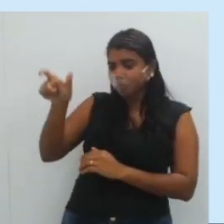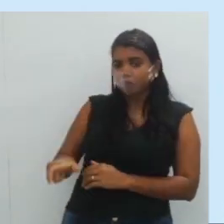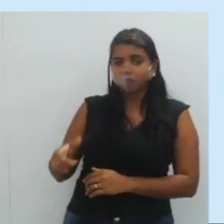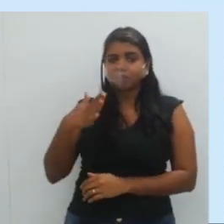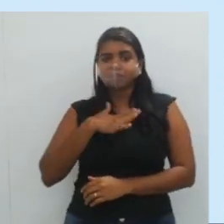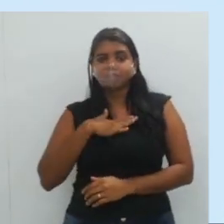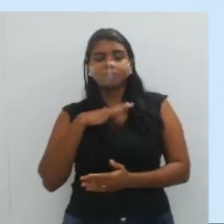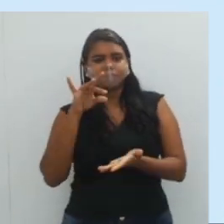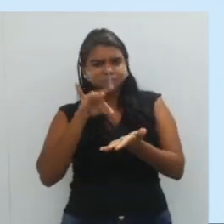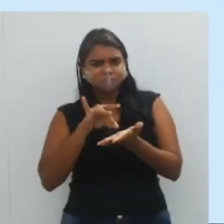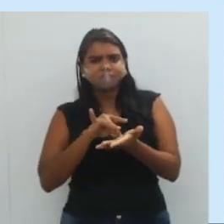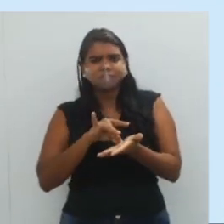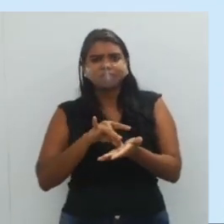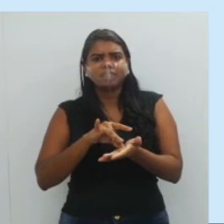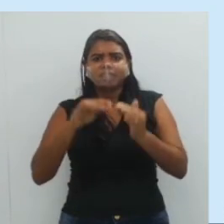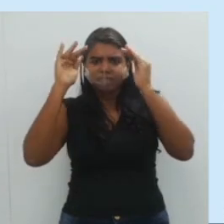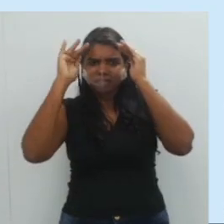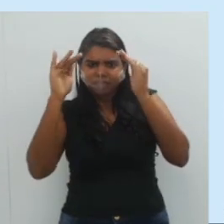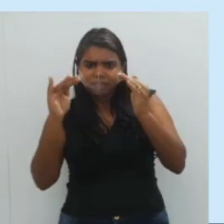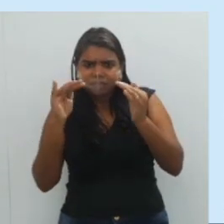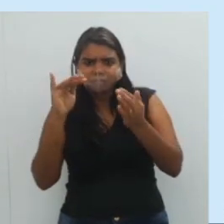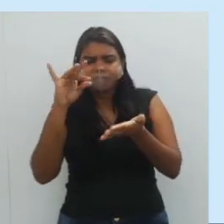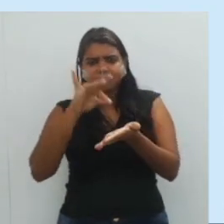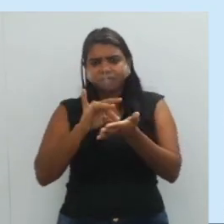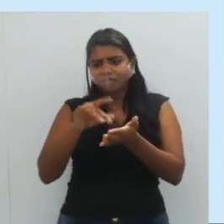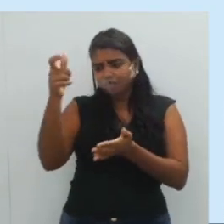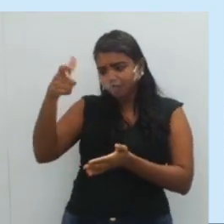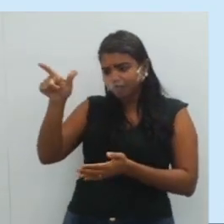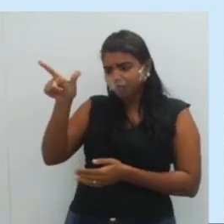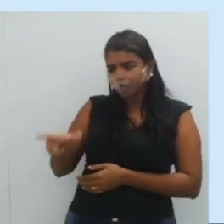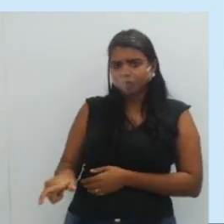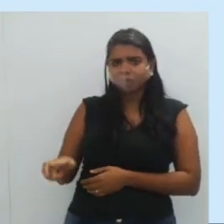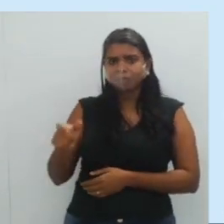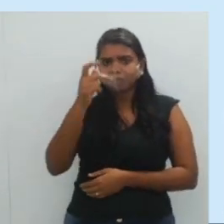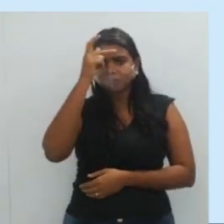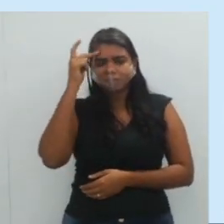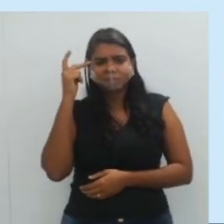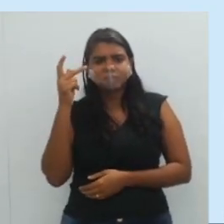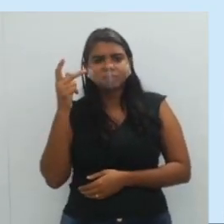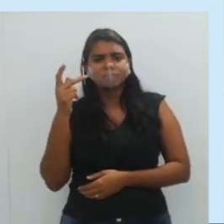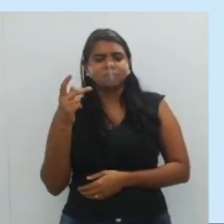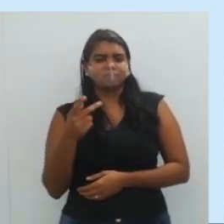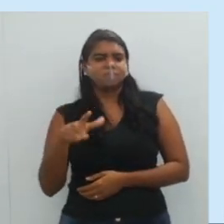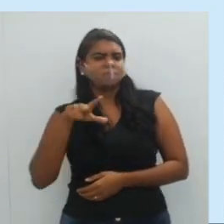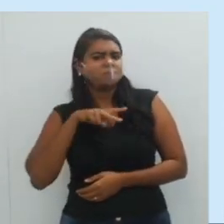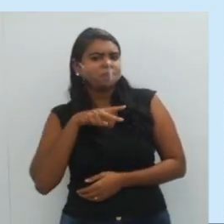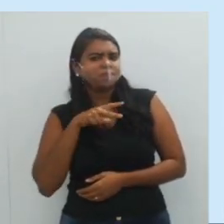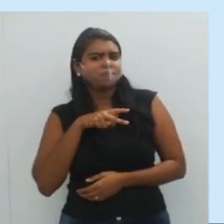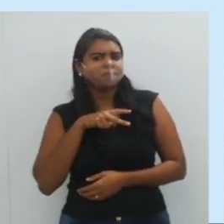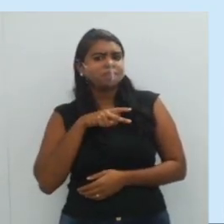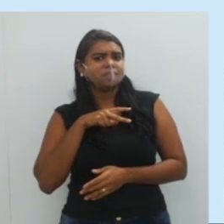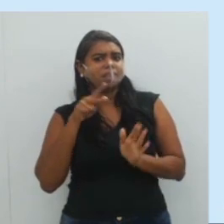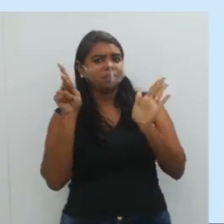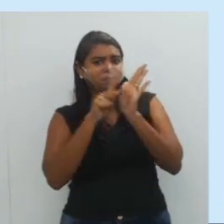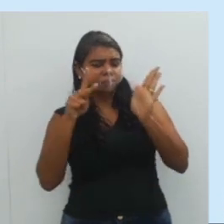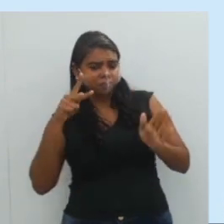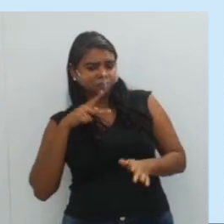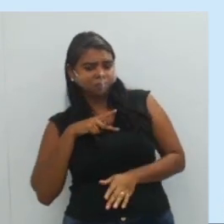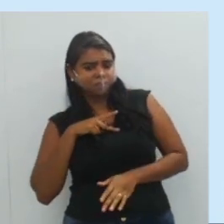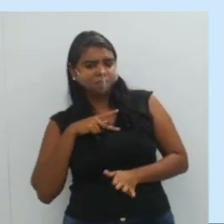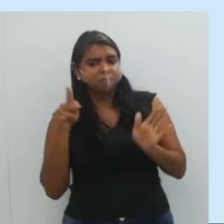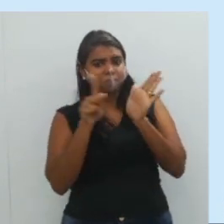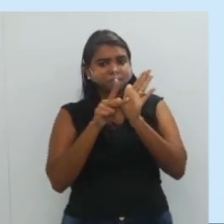minhas verdades respeitam as verdades do outro, então singularidade, particularidade, pluralidade. Então